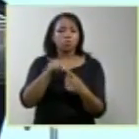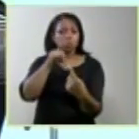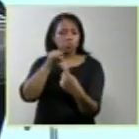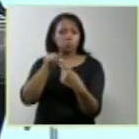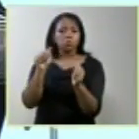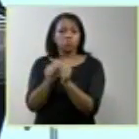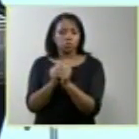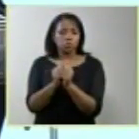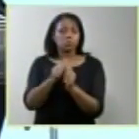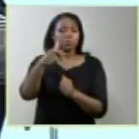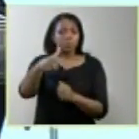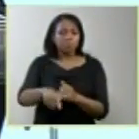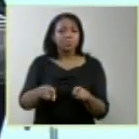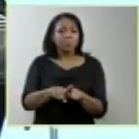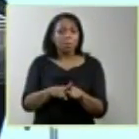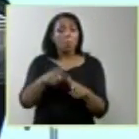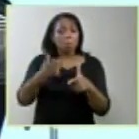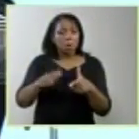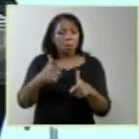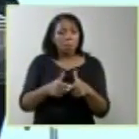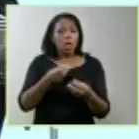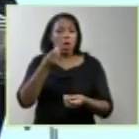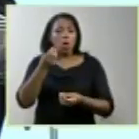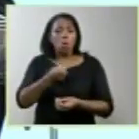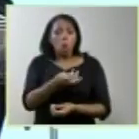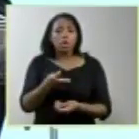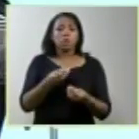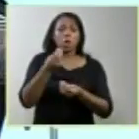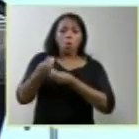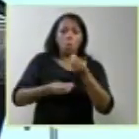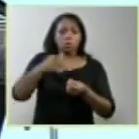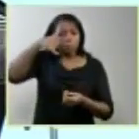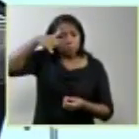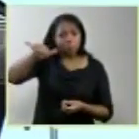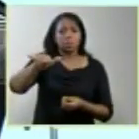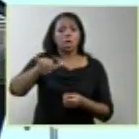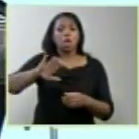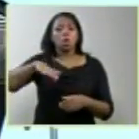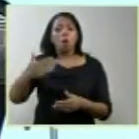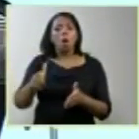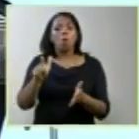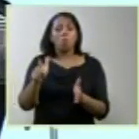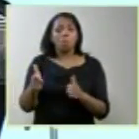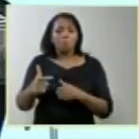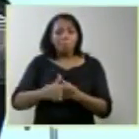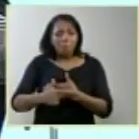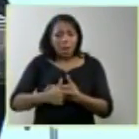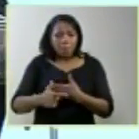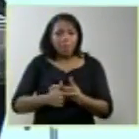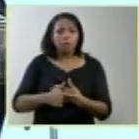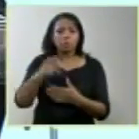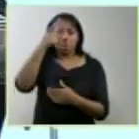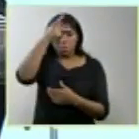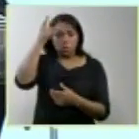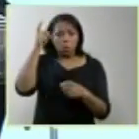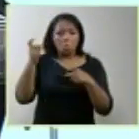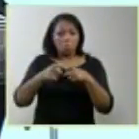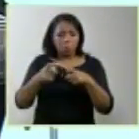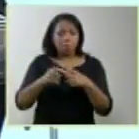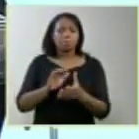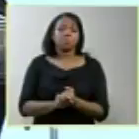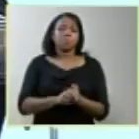existe de se repetir? Quanto e como pode ser prevenido? E qual o papel do médico geneticista nesse processo?